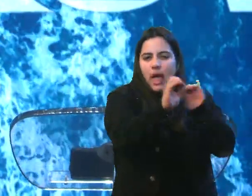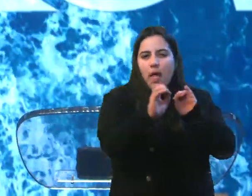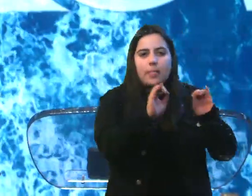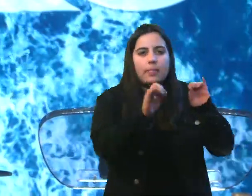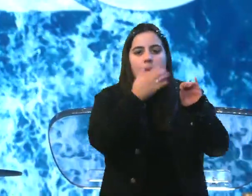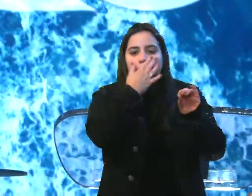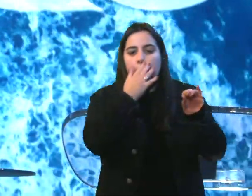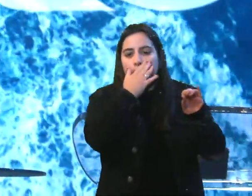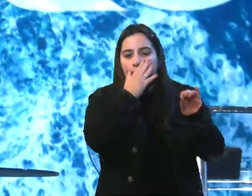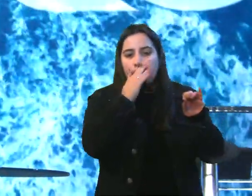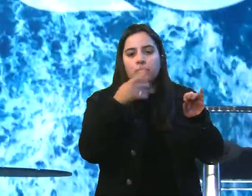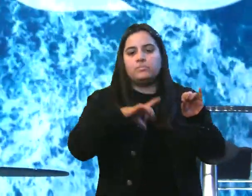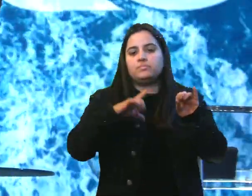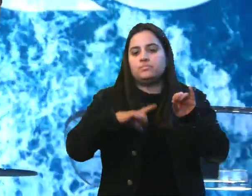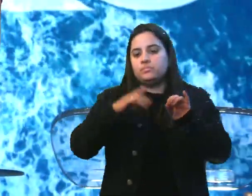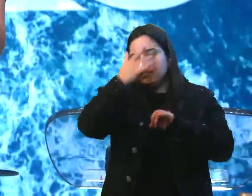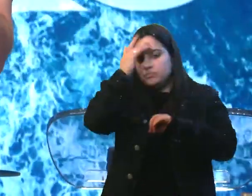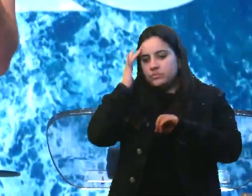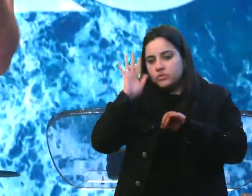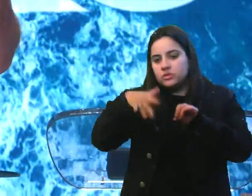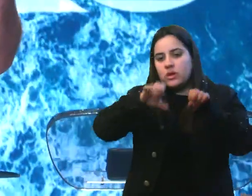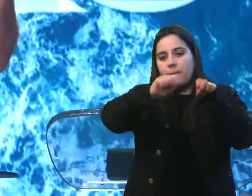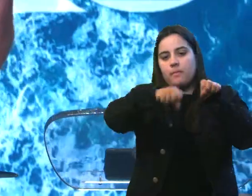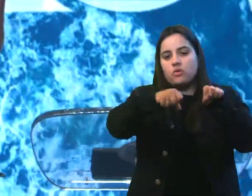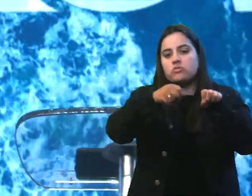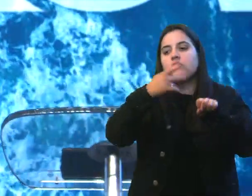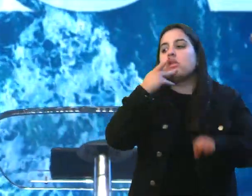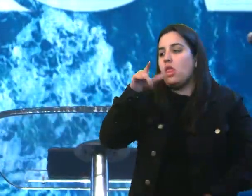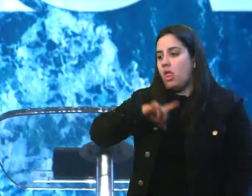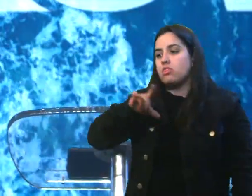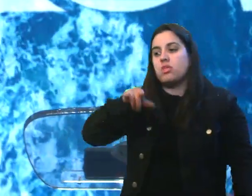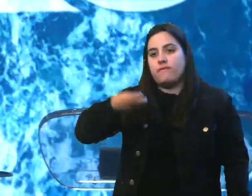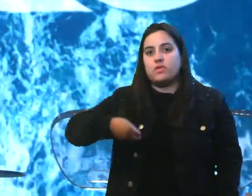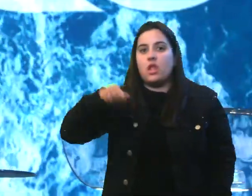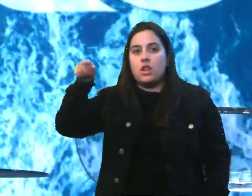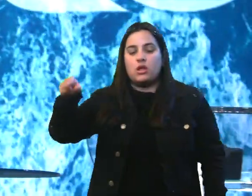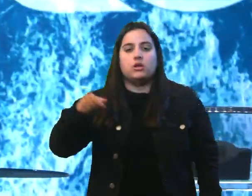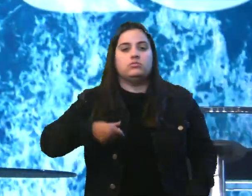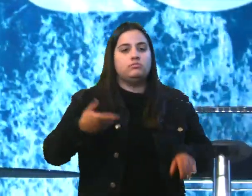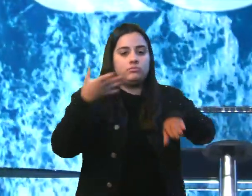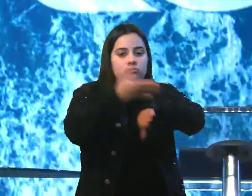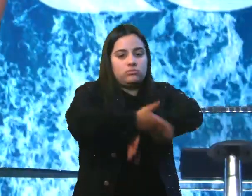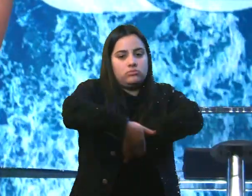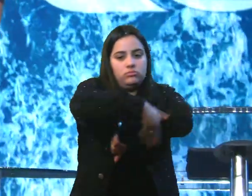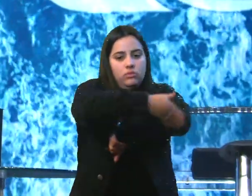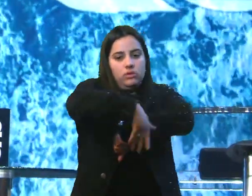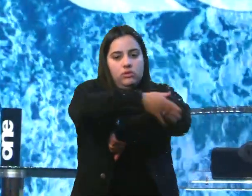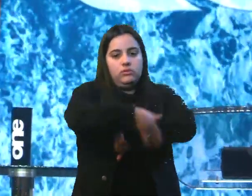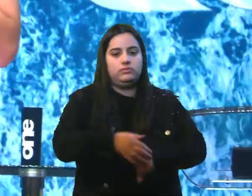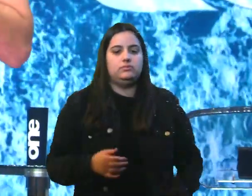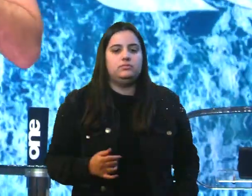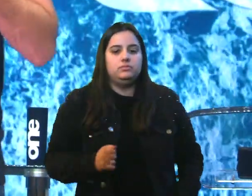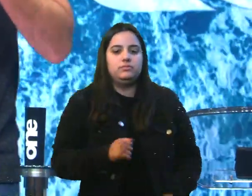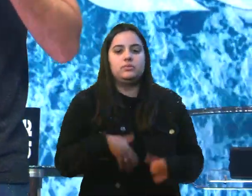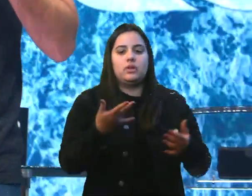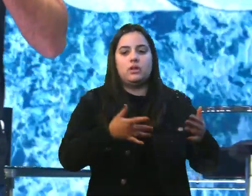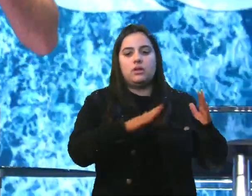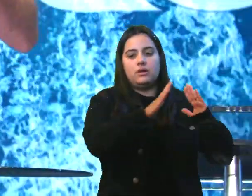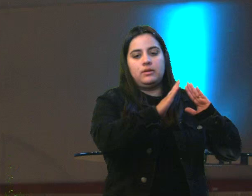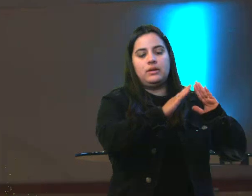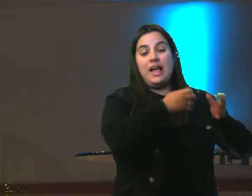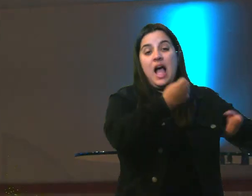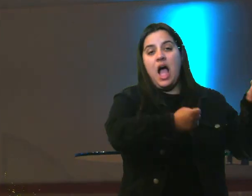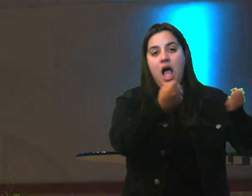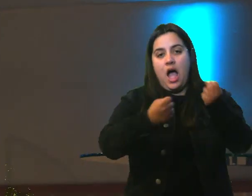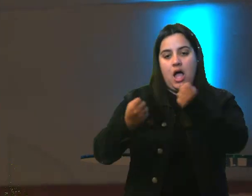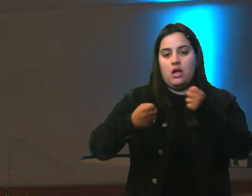A gente passa assim, uma movimentação, a moto tinha parado. Eu falei, ela está aqui. A gente entrou na rua. De repente, vários carros estacionados, porque